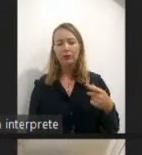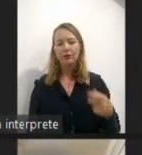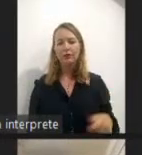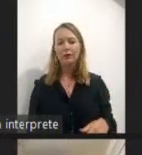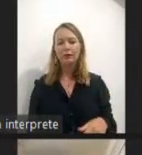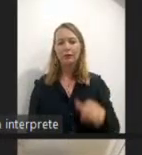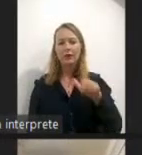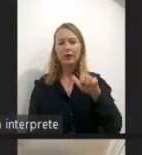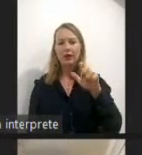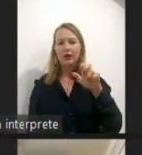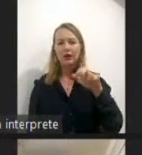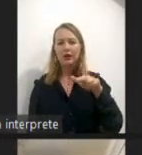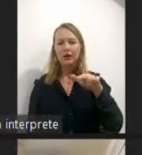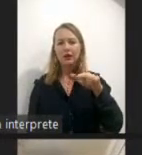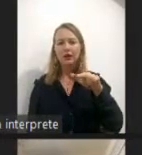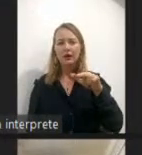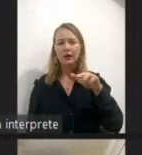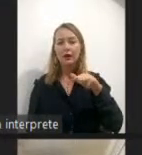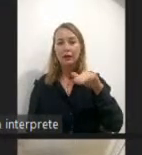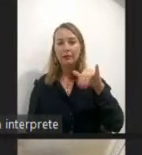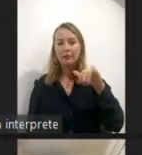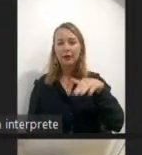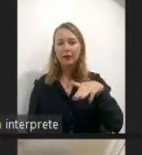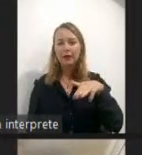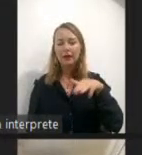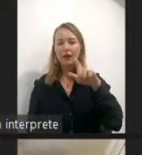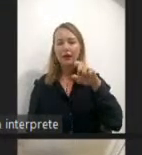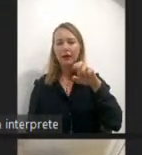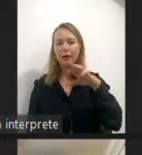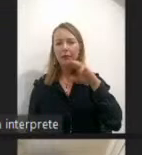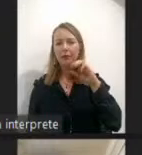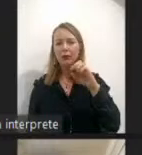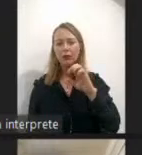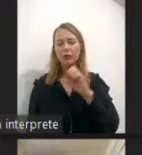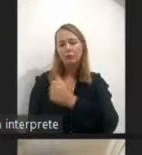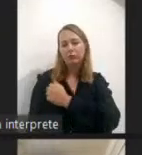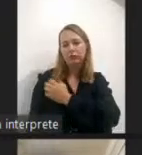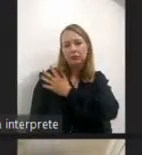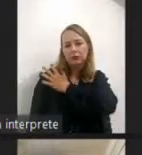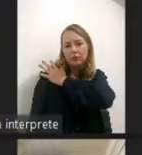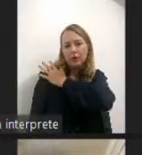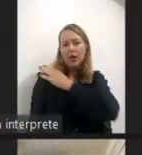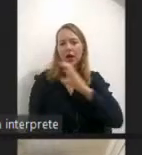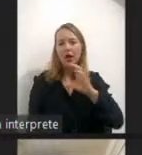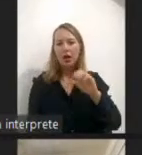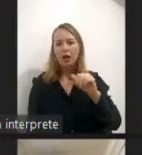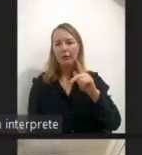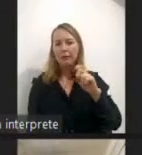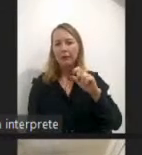Lemin Lemos. Ele que é tenente-coronel da Capelania Militar.